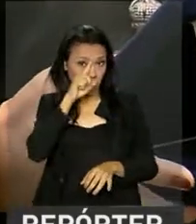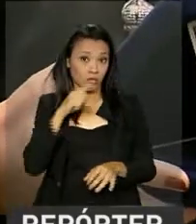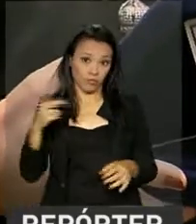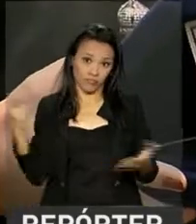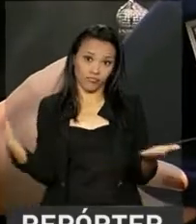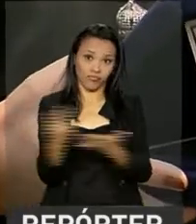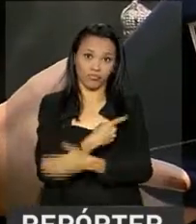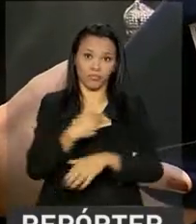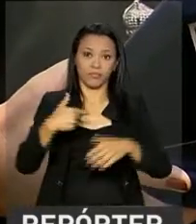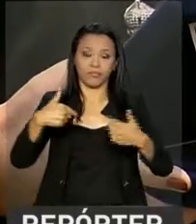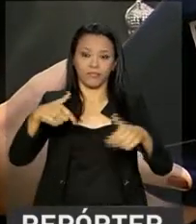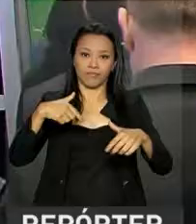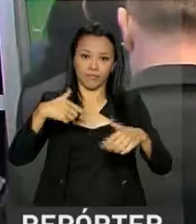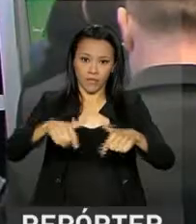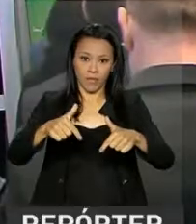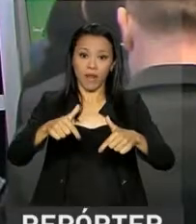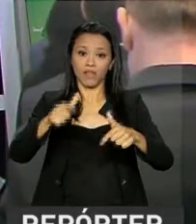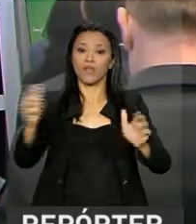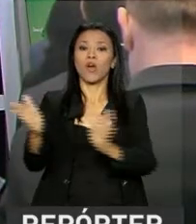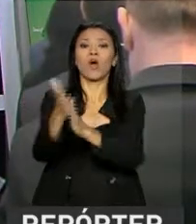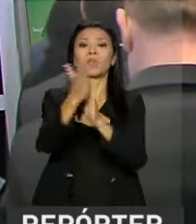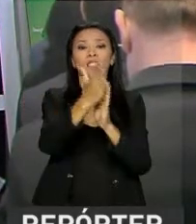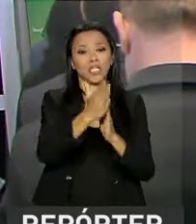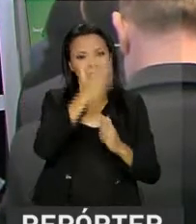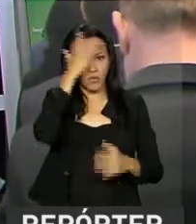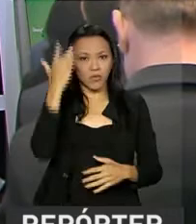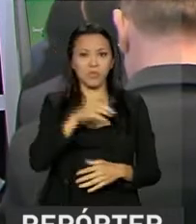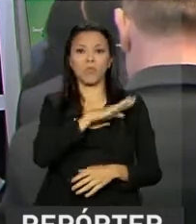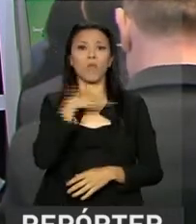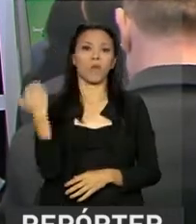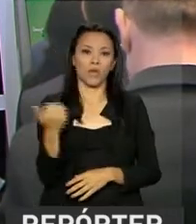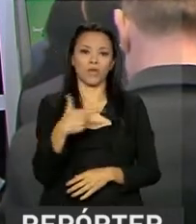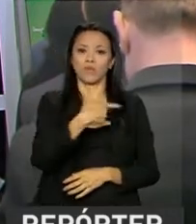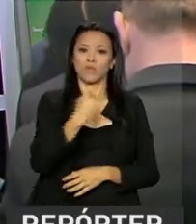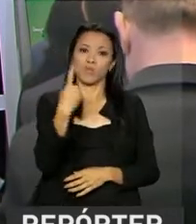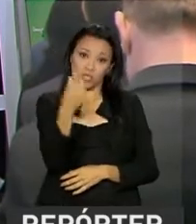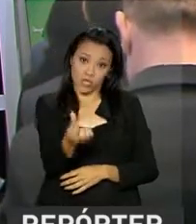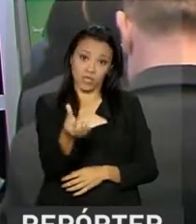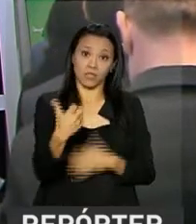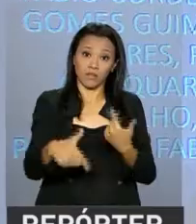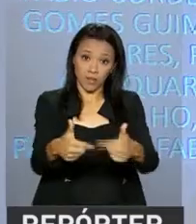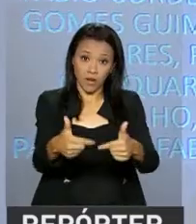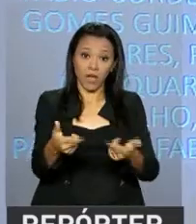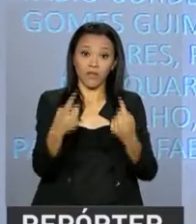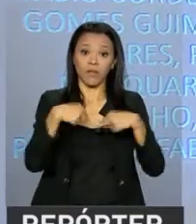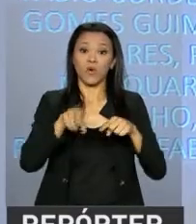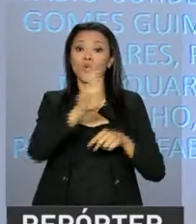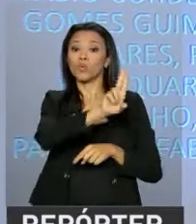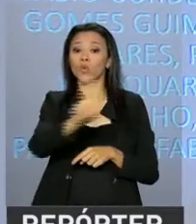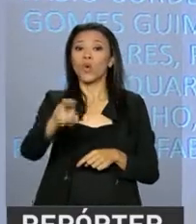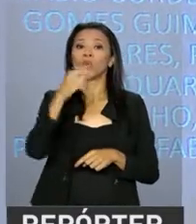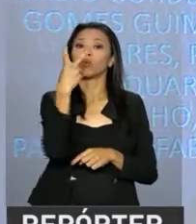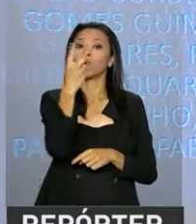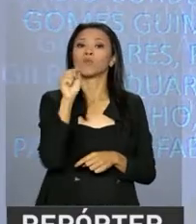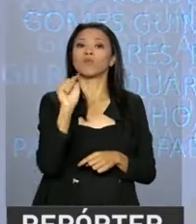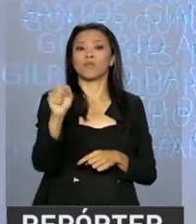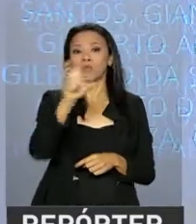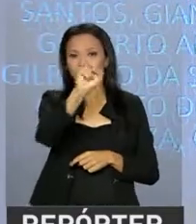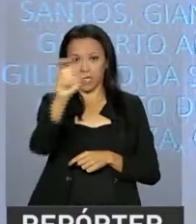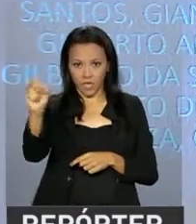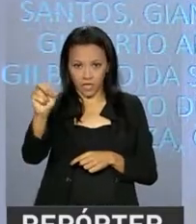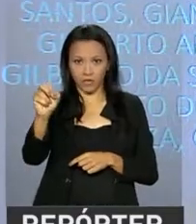homenageadas as pessoas que morreram em 2016 enquanto trabalhavam os nomes dos 2.500 trabalhadores